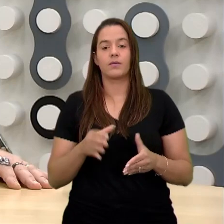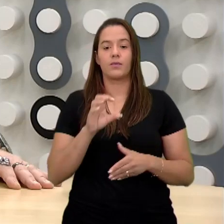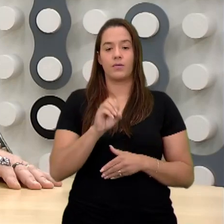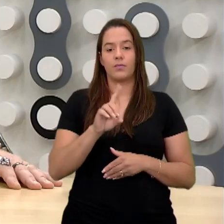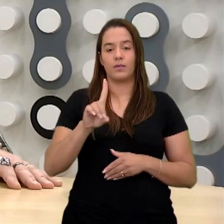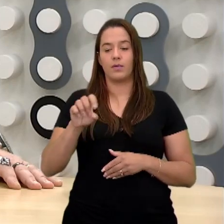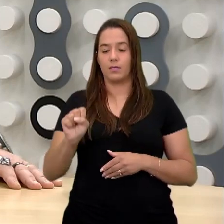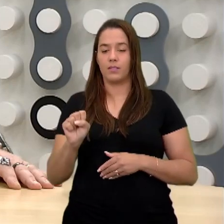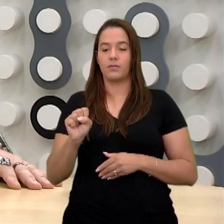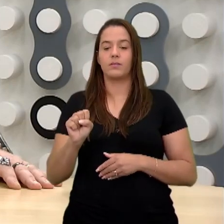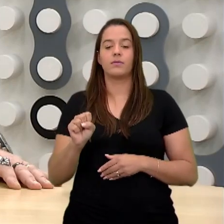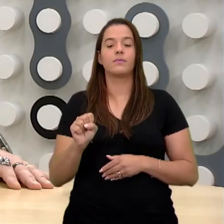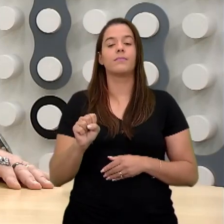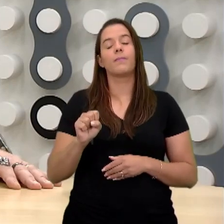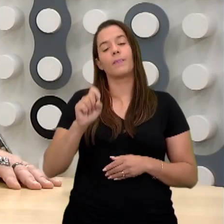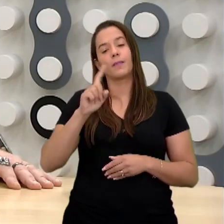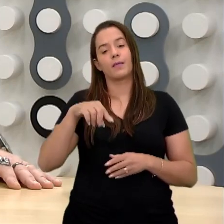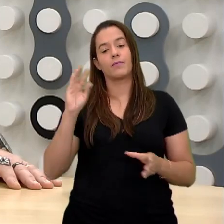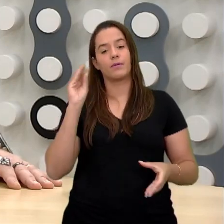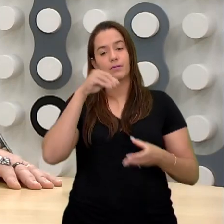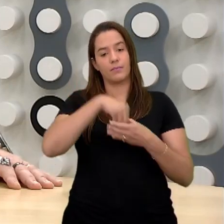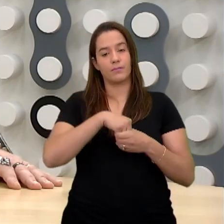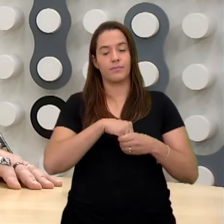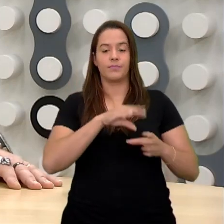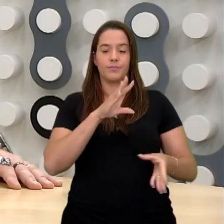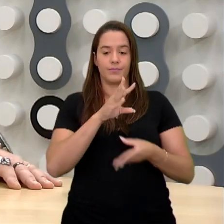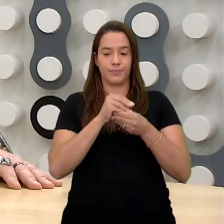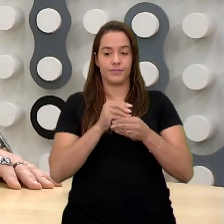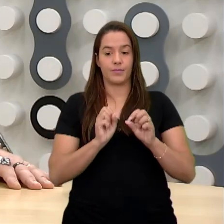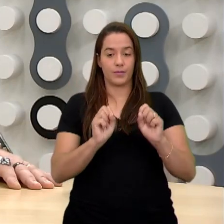que fazem parte deste